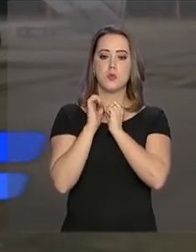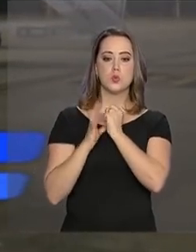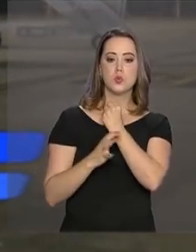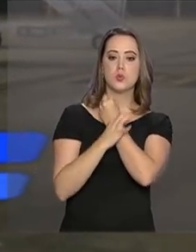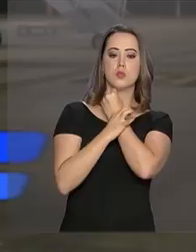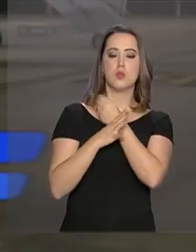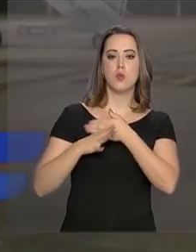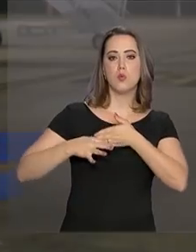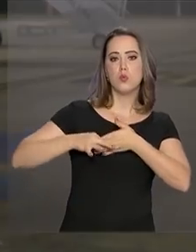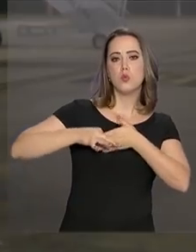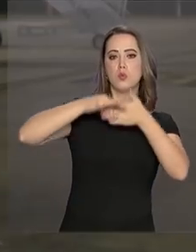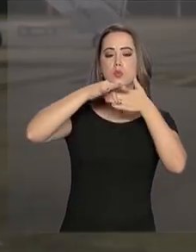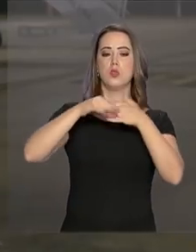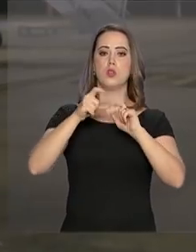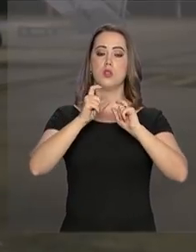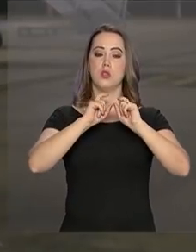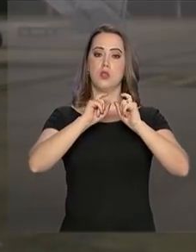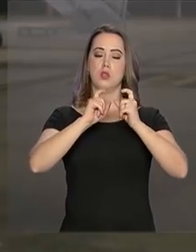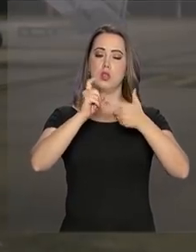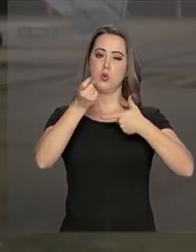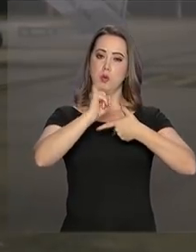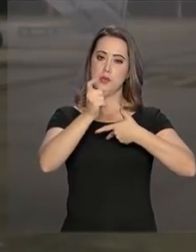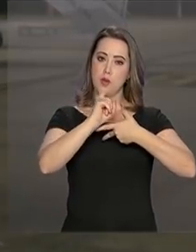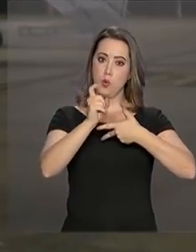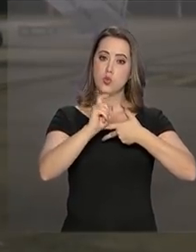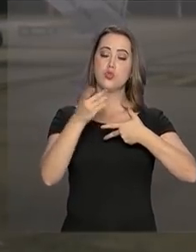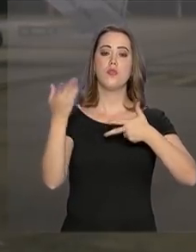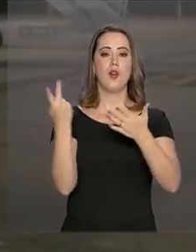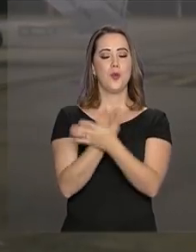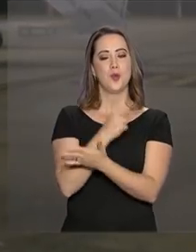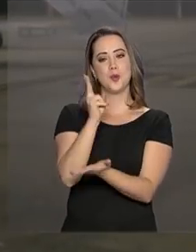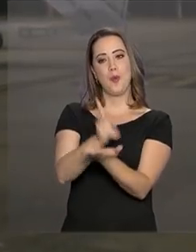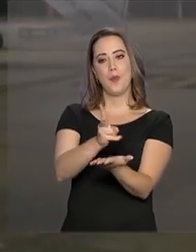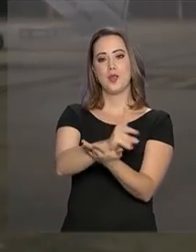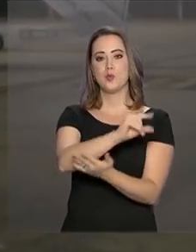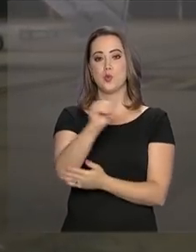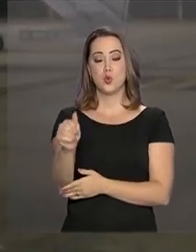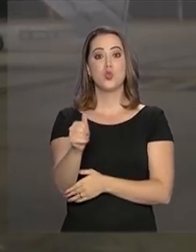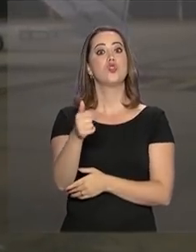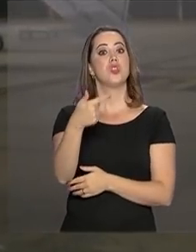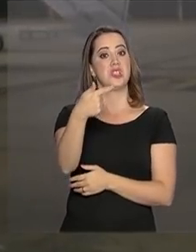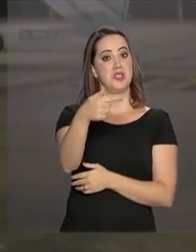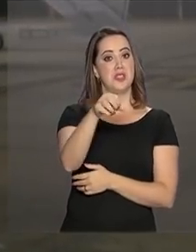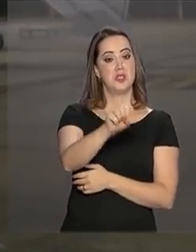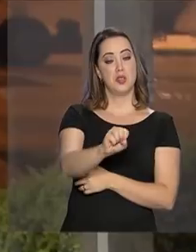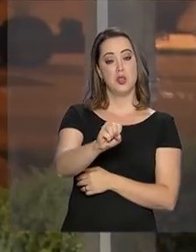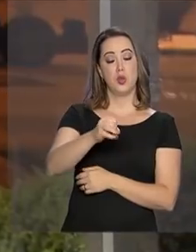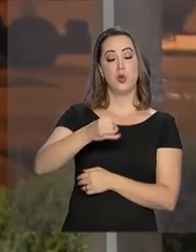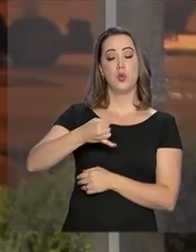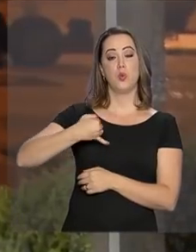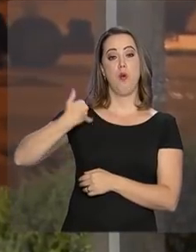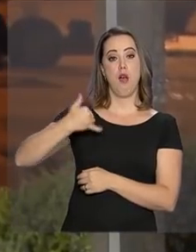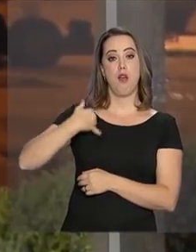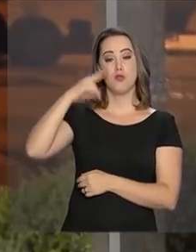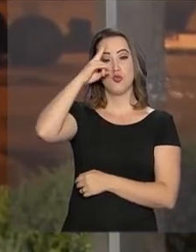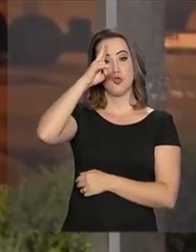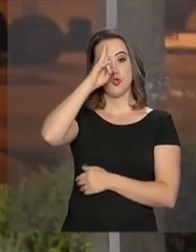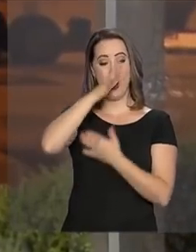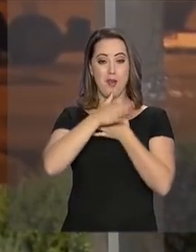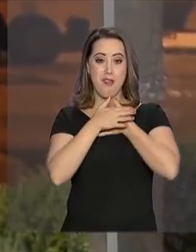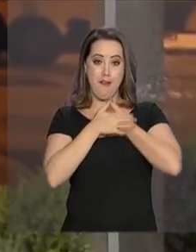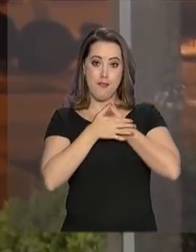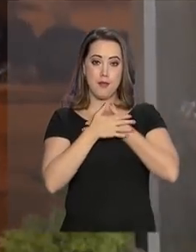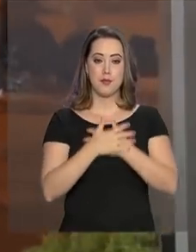segurança o chefe do Executivo acontece no mesmo dia em que a Força Aérea Brasileira completa 78 anos de história. Antes do